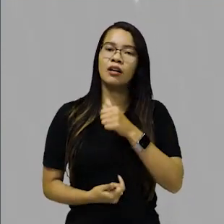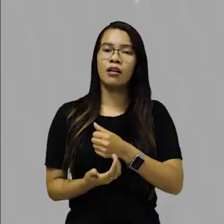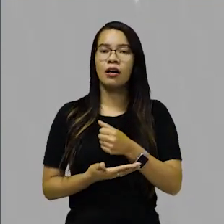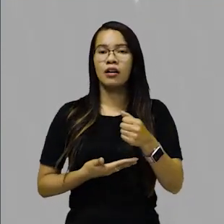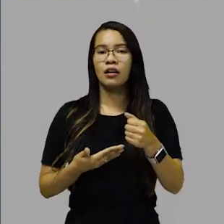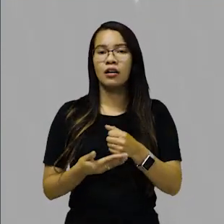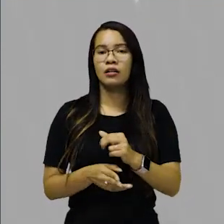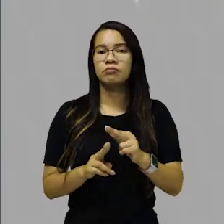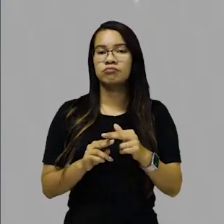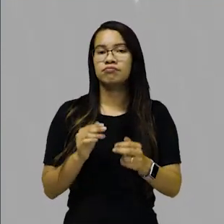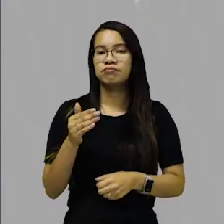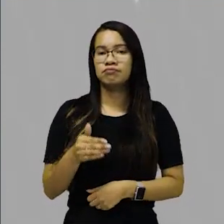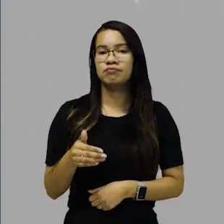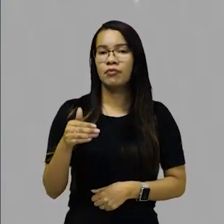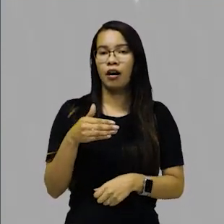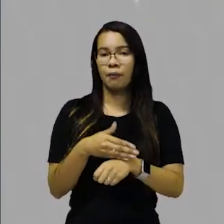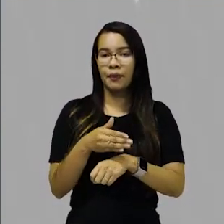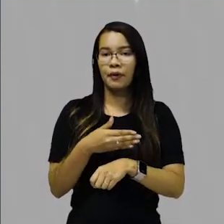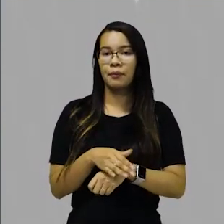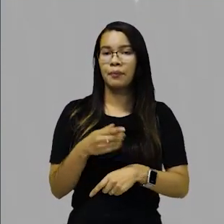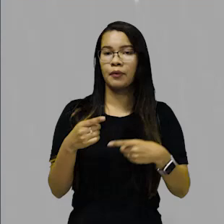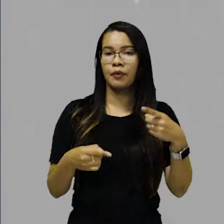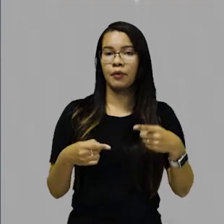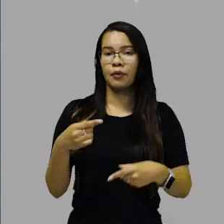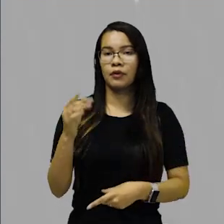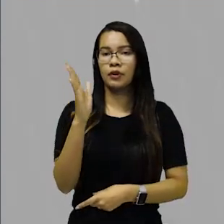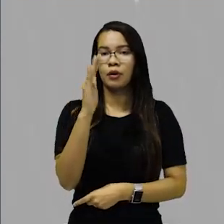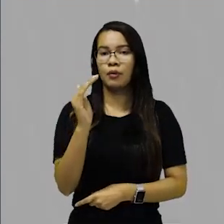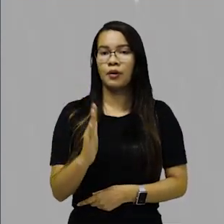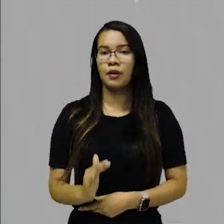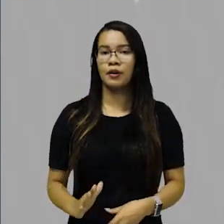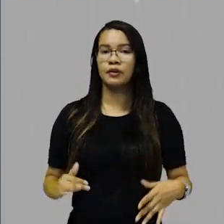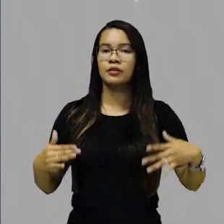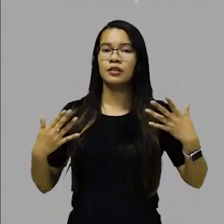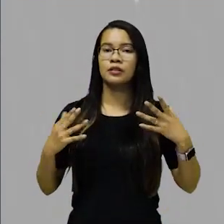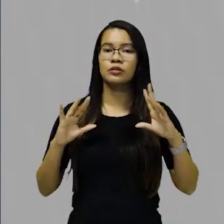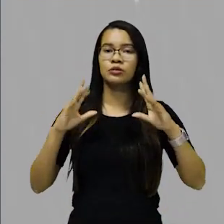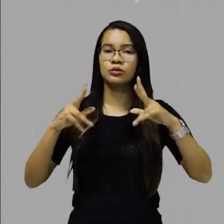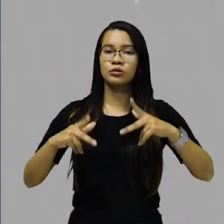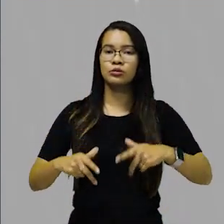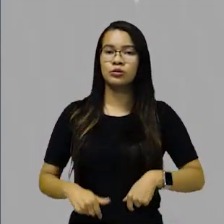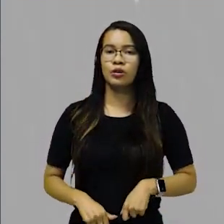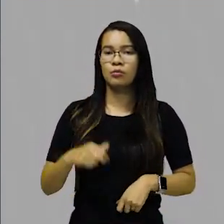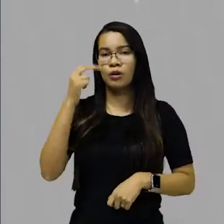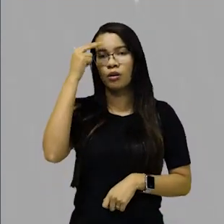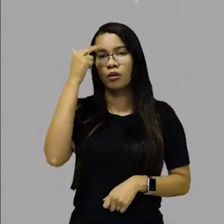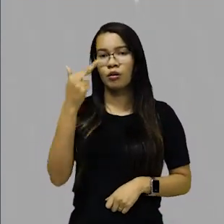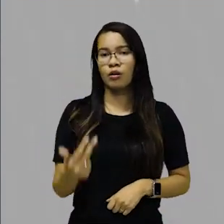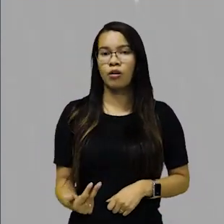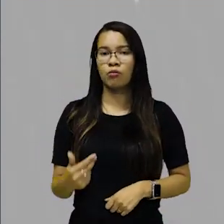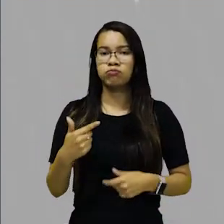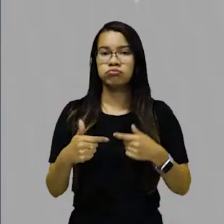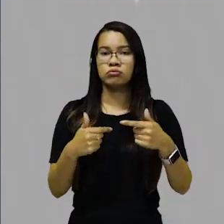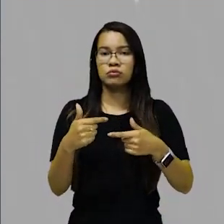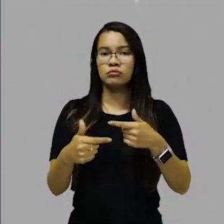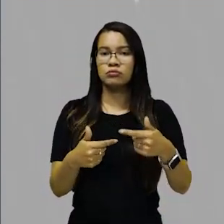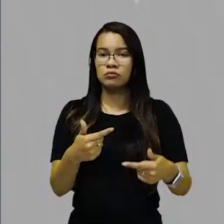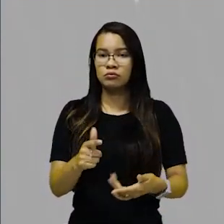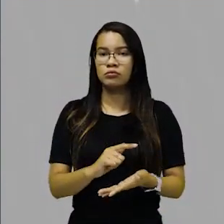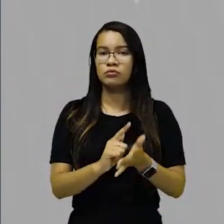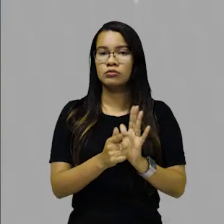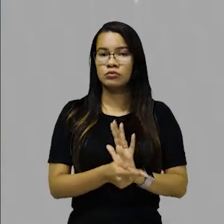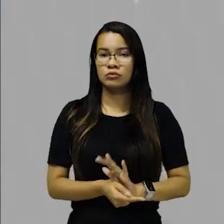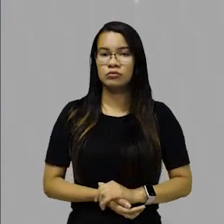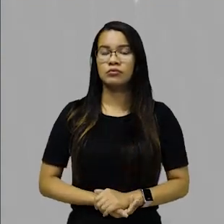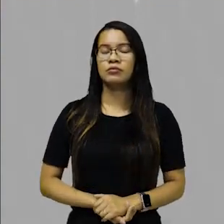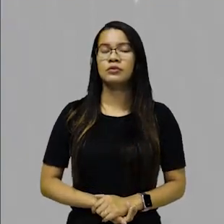Brasil. Então existe toda uma história de luta de gênero. Porque quando você fala da luta da mulher, é a luta